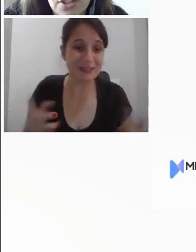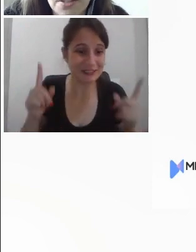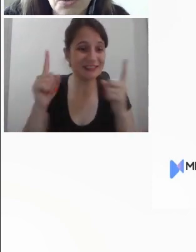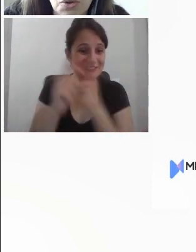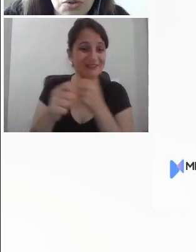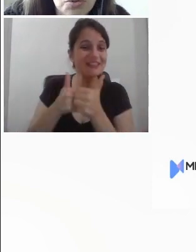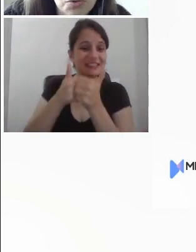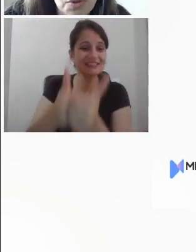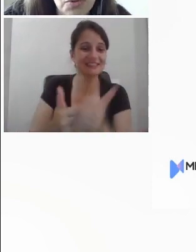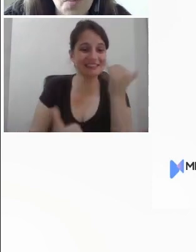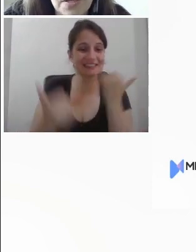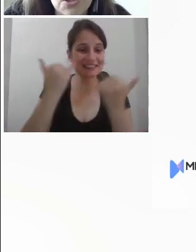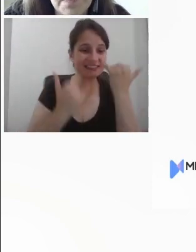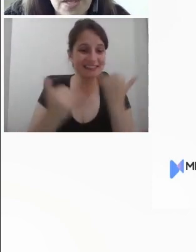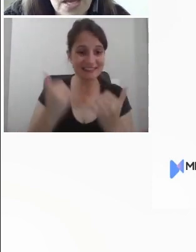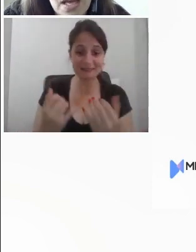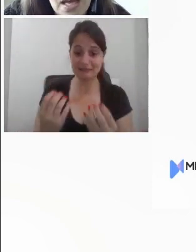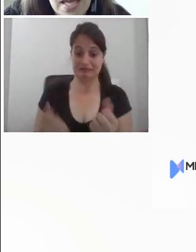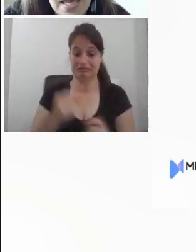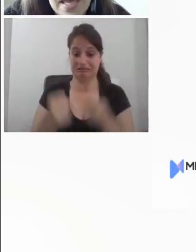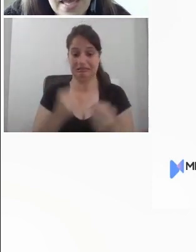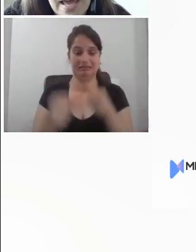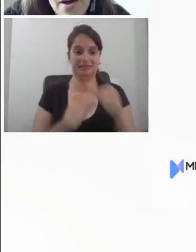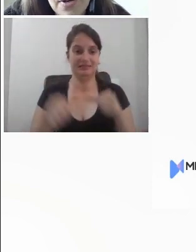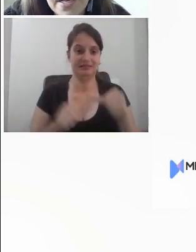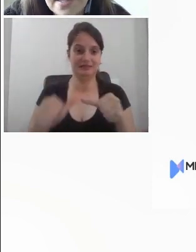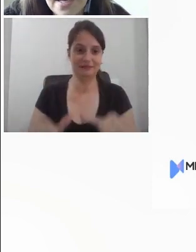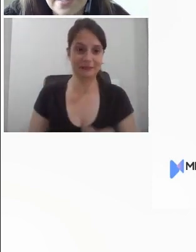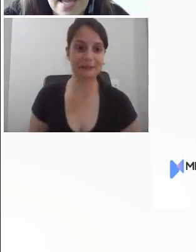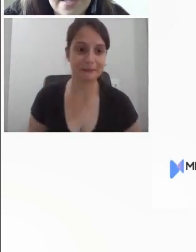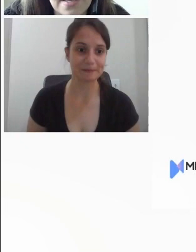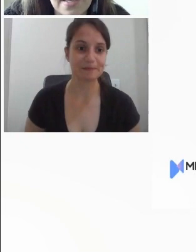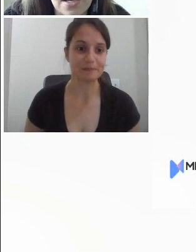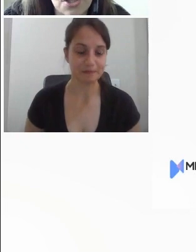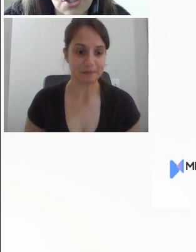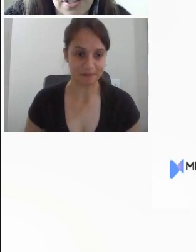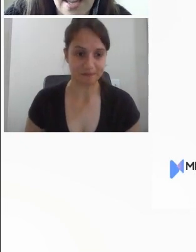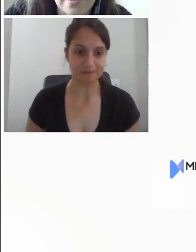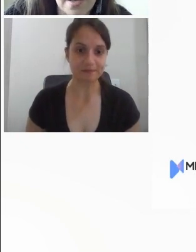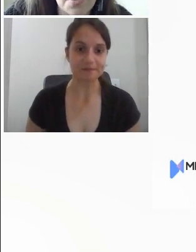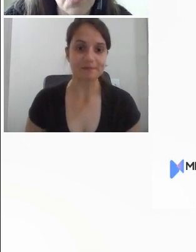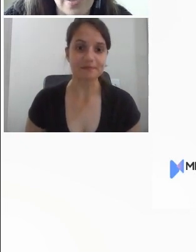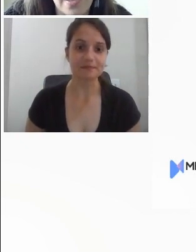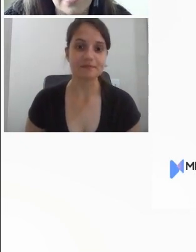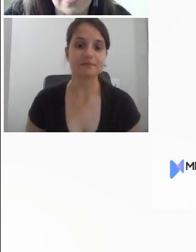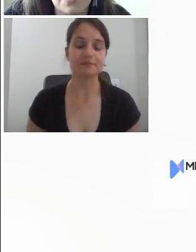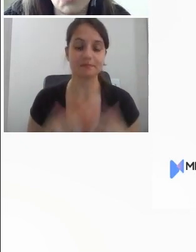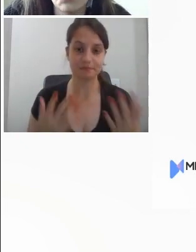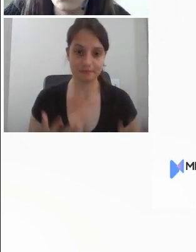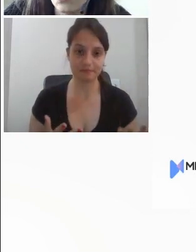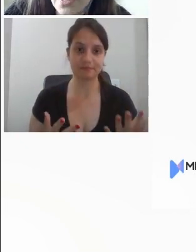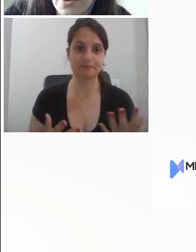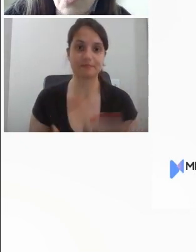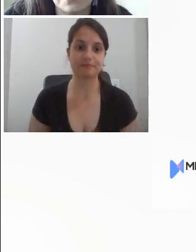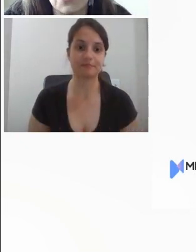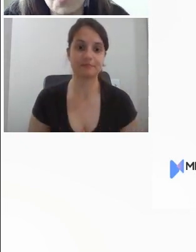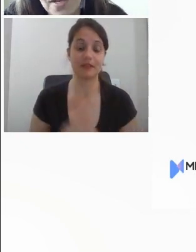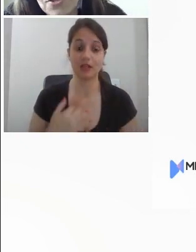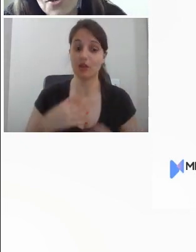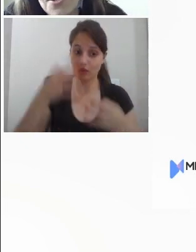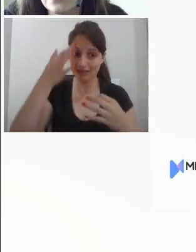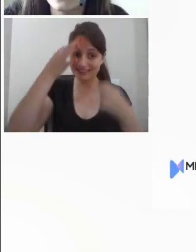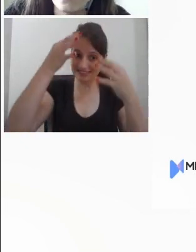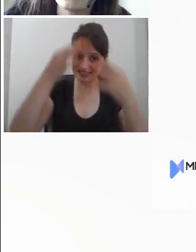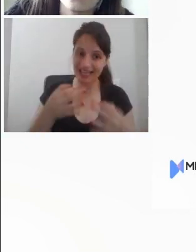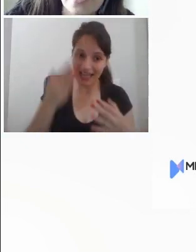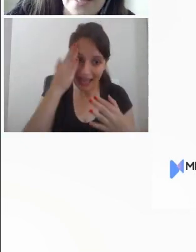que tá girando em torno do mundo atualmente e a única certeza que a gente tem então é que tudo muda constantemente